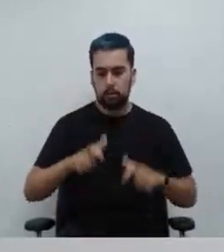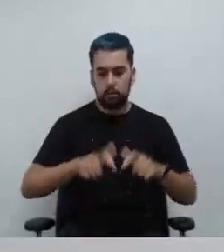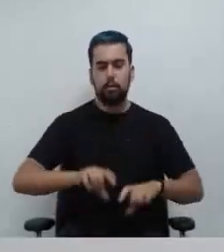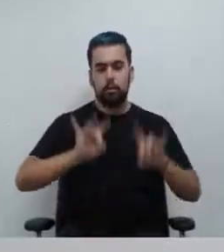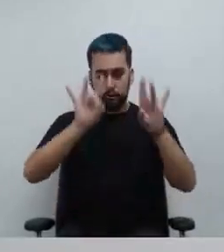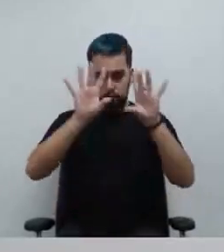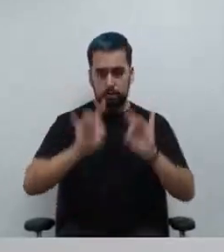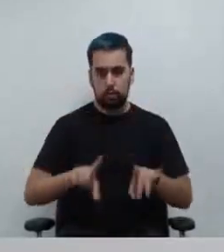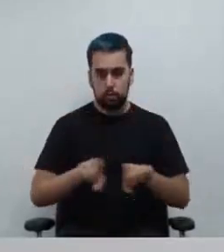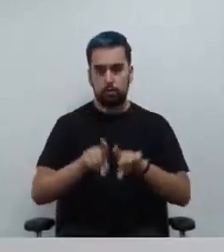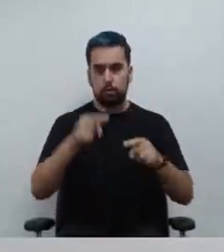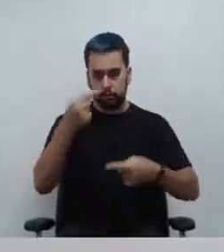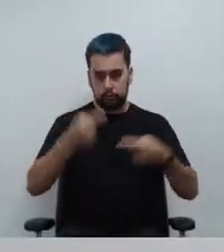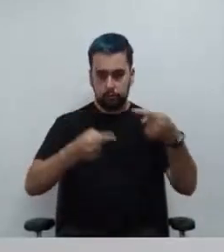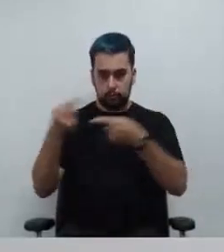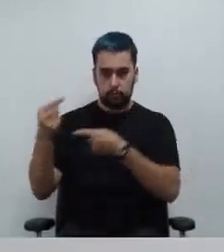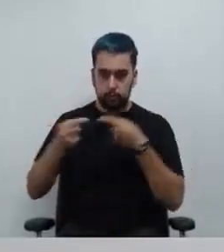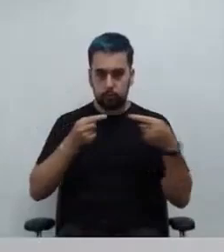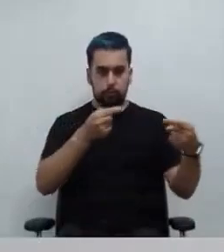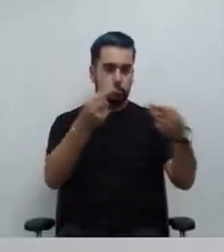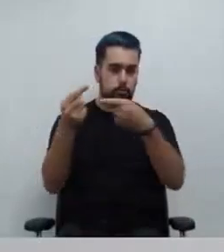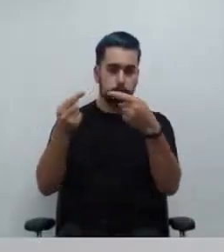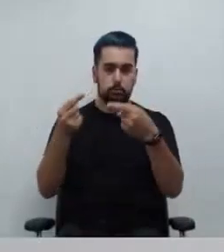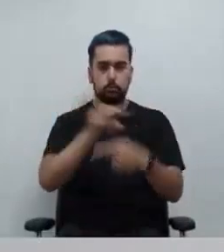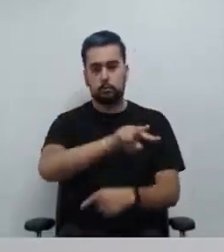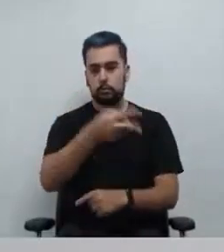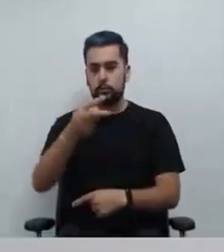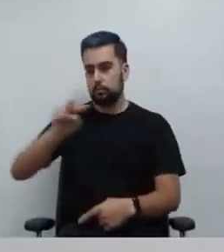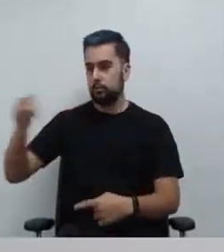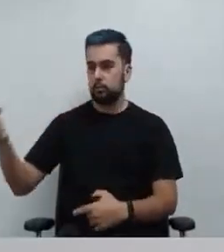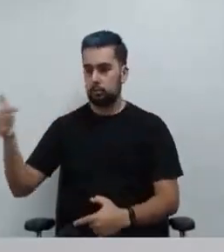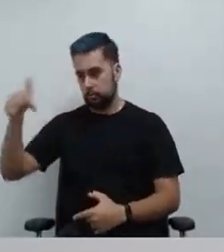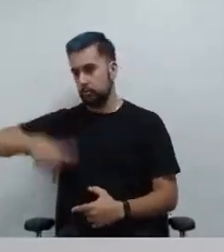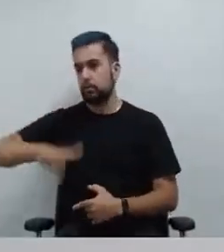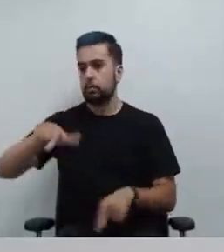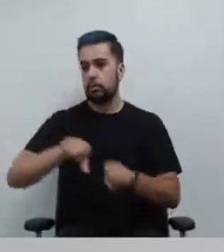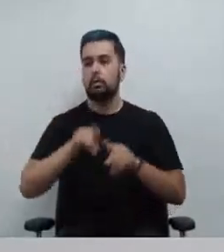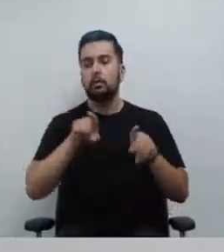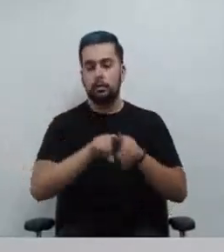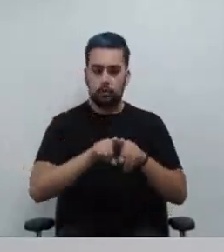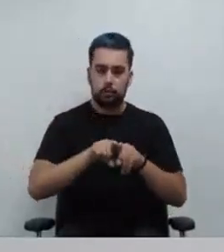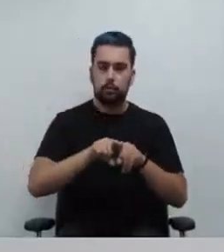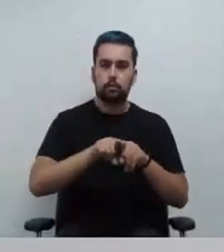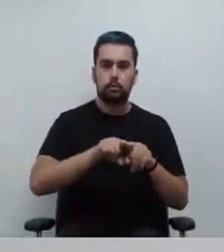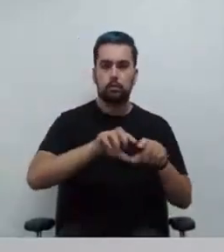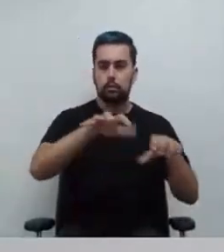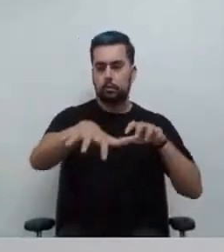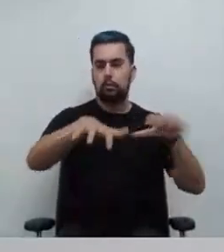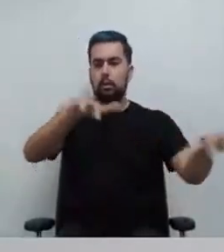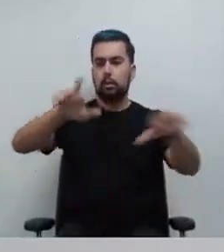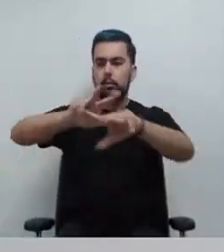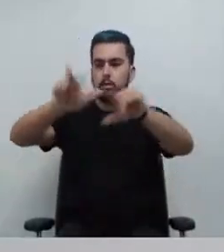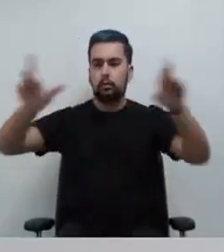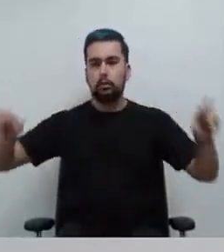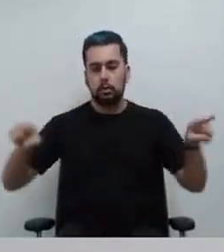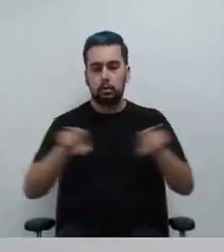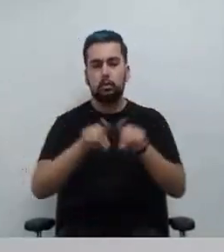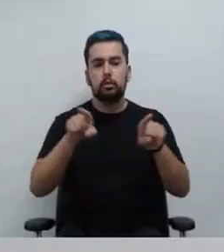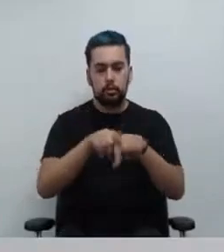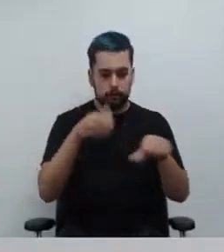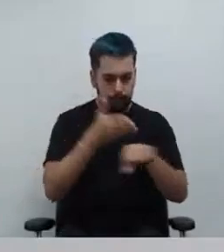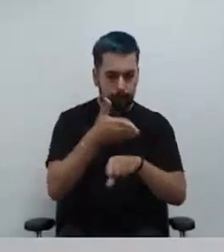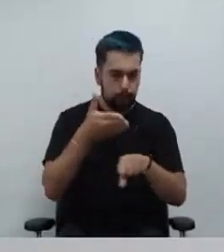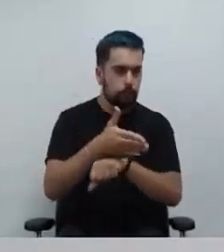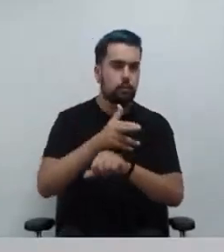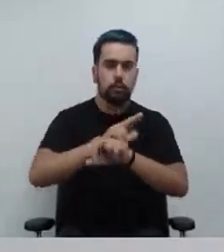específico de discussão, né, transversal aqui, multissetorial da Defensoria Pública, participação da ouvidoria,